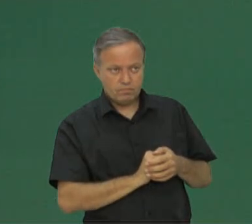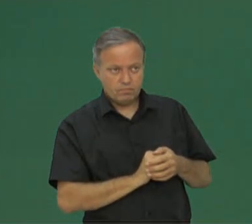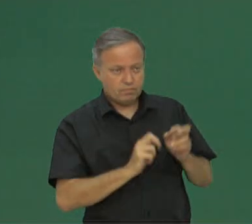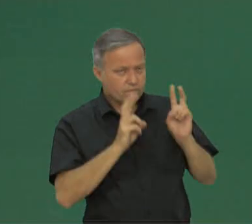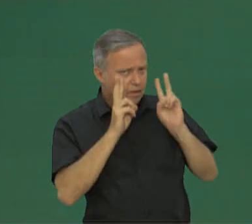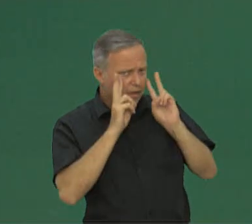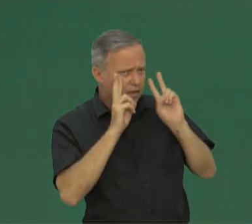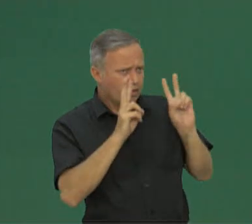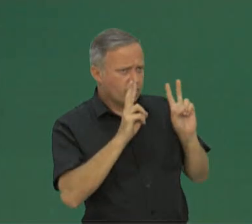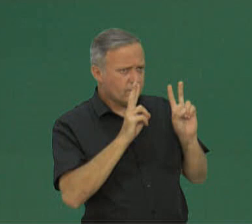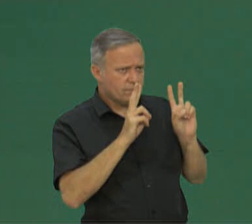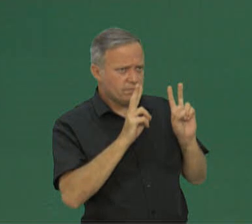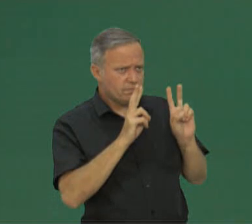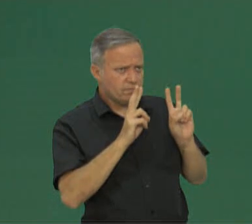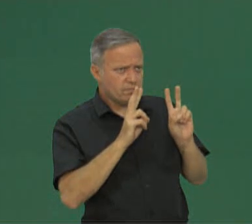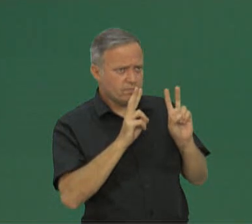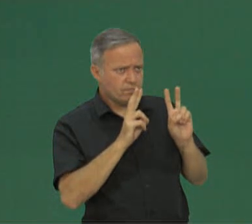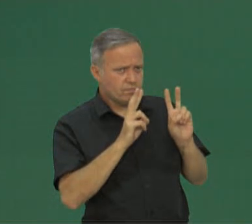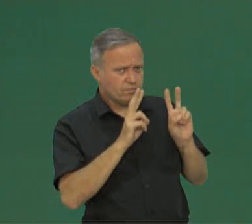aqui, eu tenho